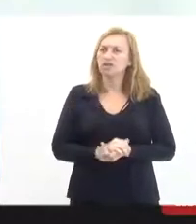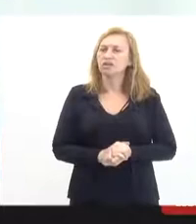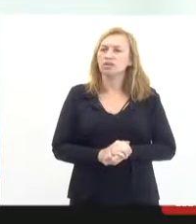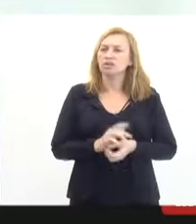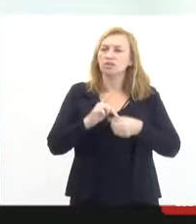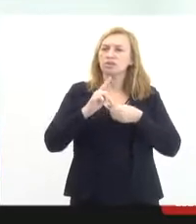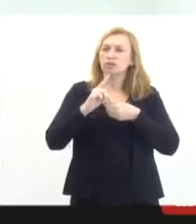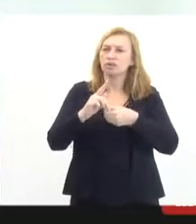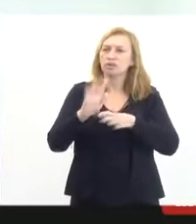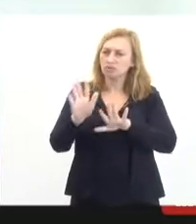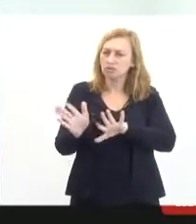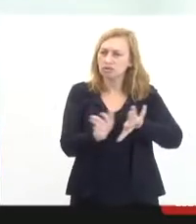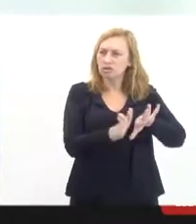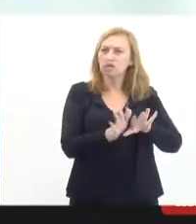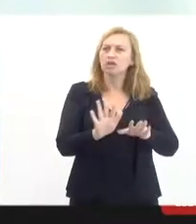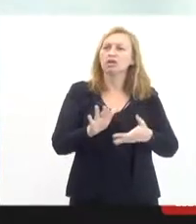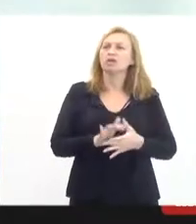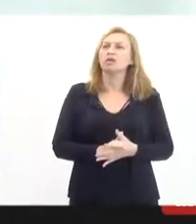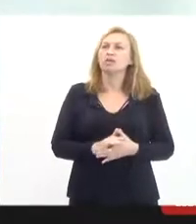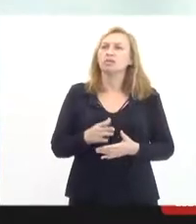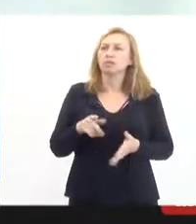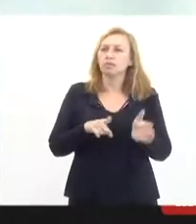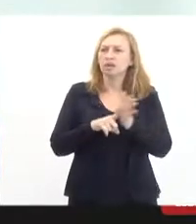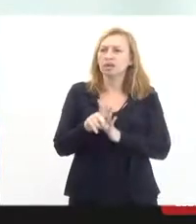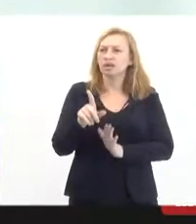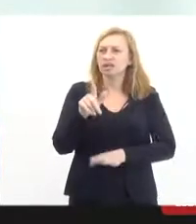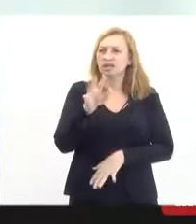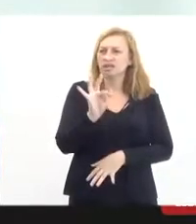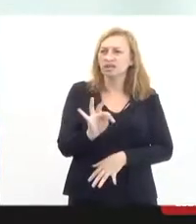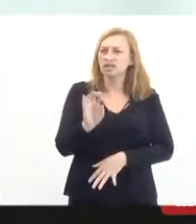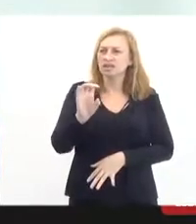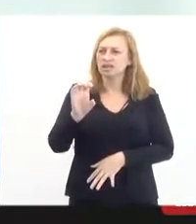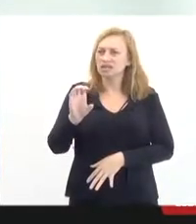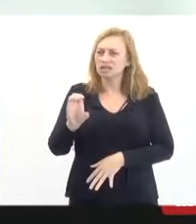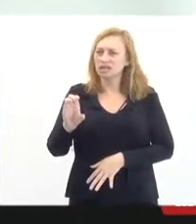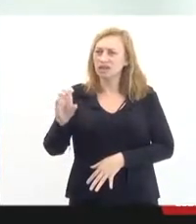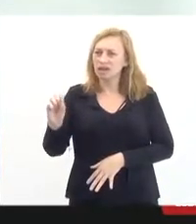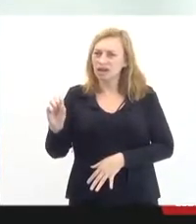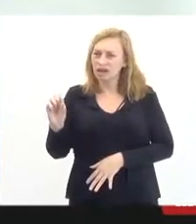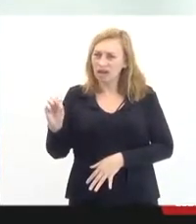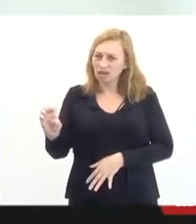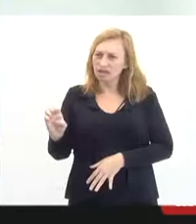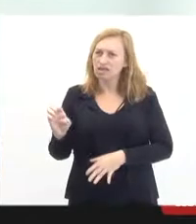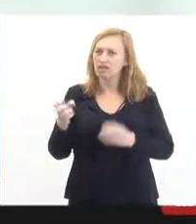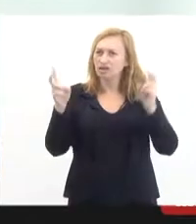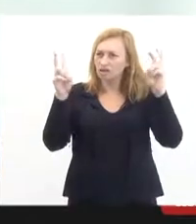doutor Jefferson Correia, do TCE, se tem alguma questão a levantar.